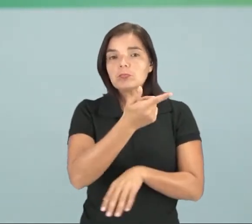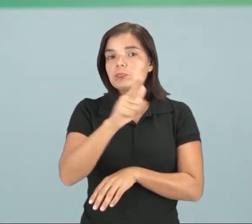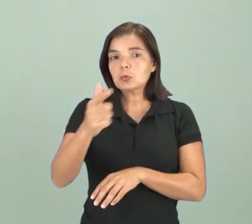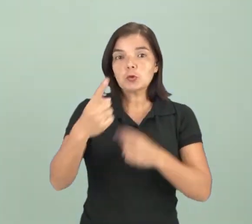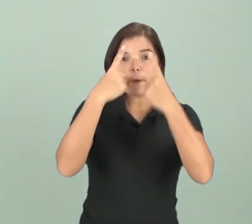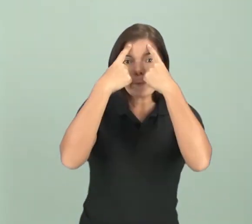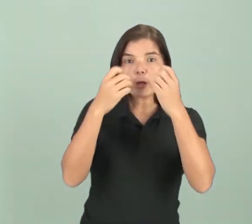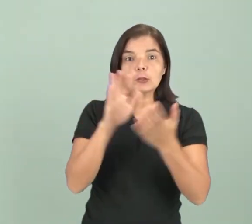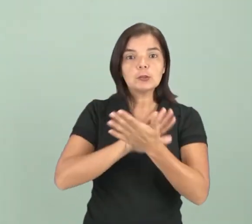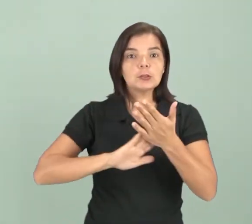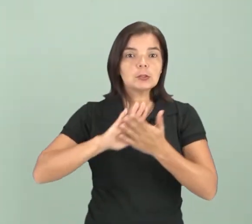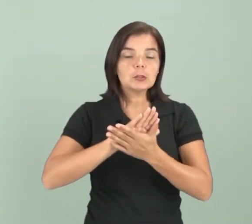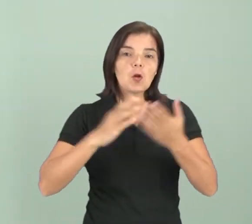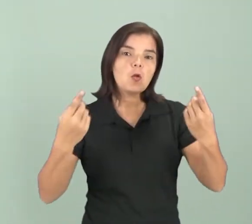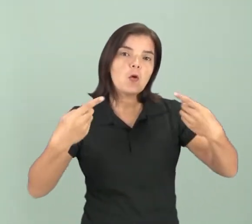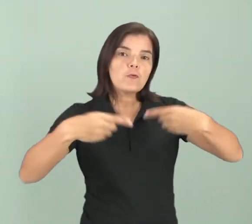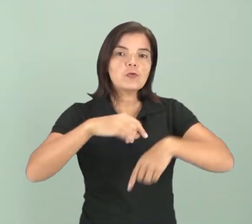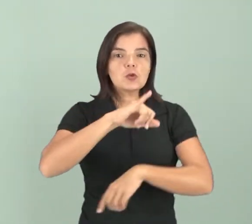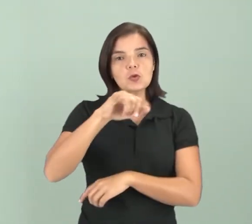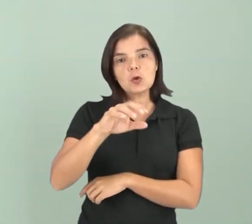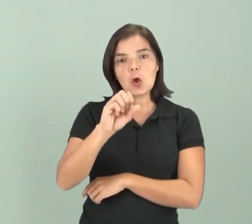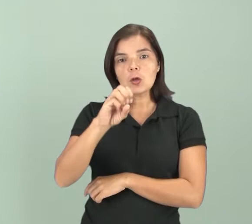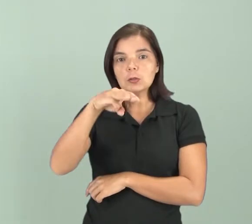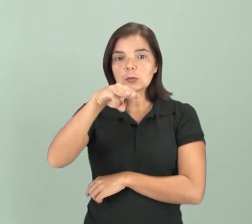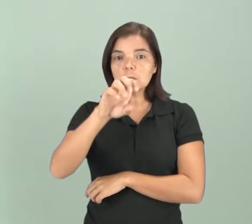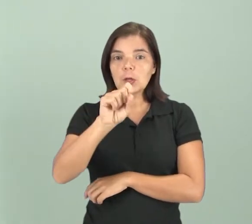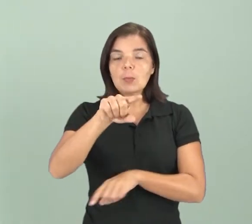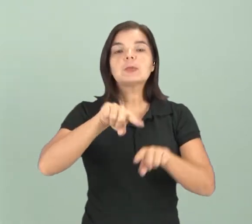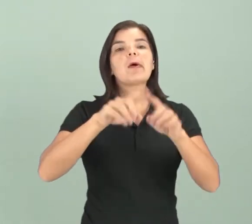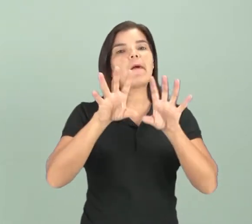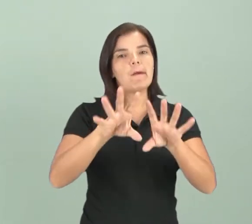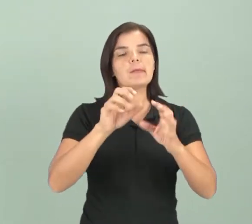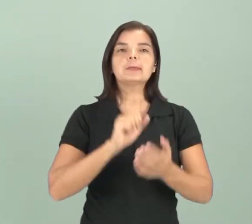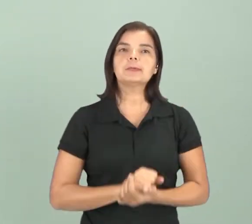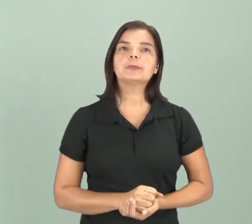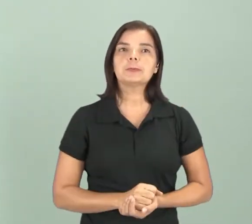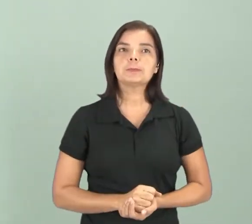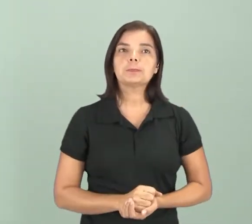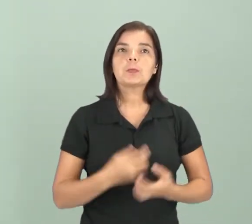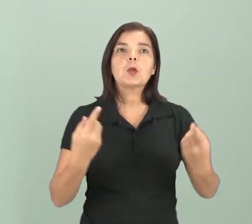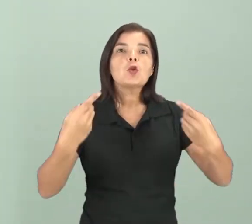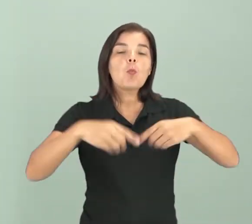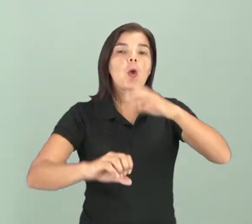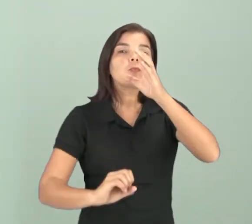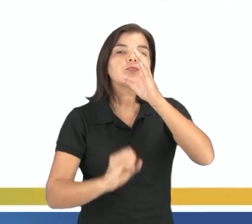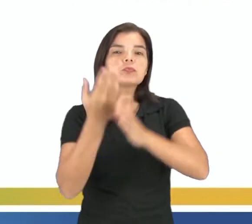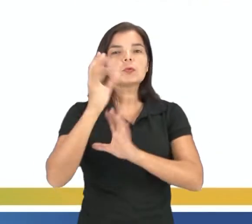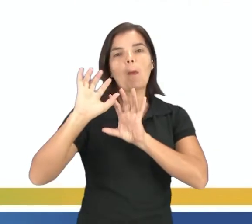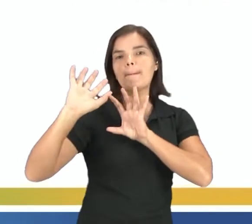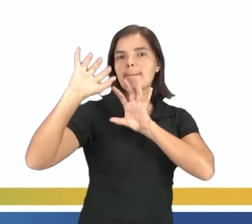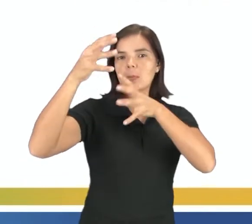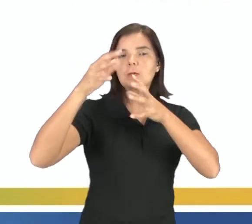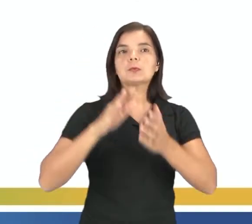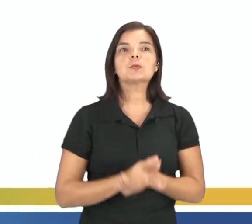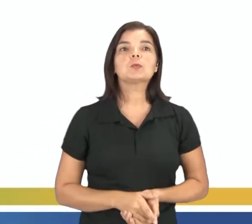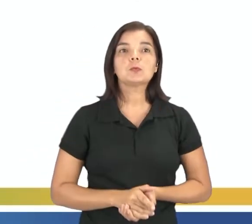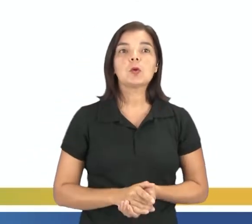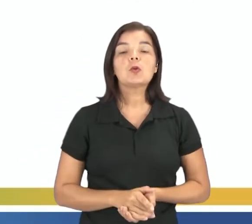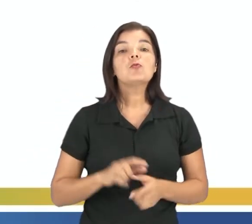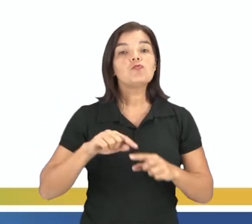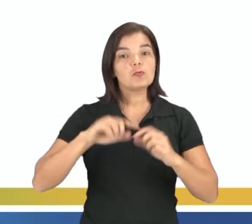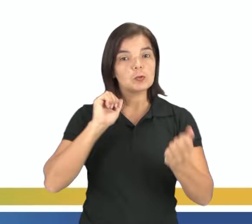tivesse violência. Então, os desafios de James Naismith eram esses. Desafio para a criação do basquete. O esporte tinha